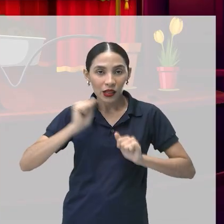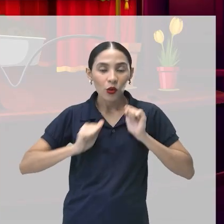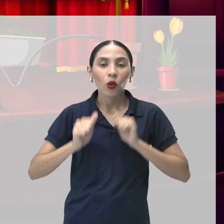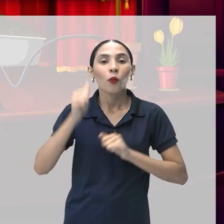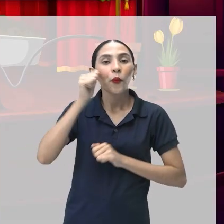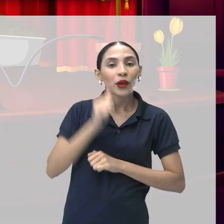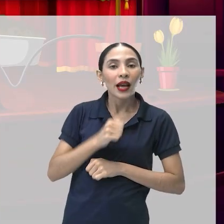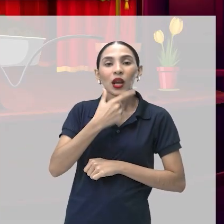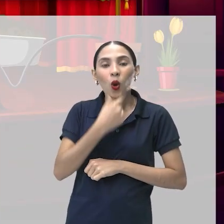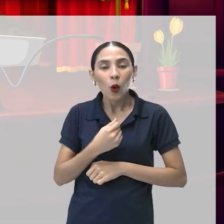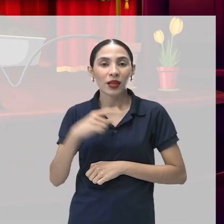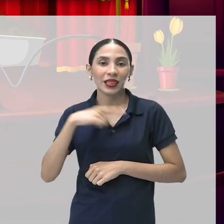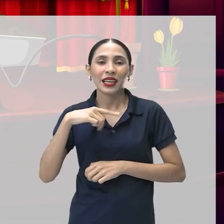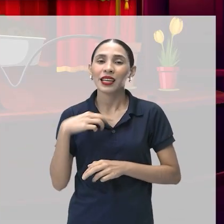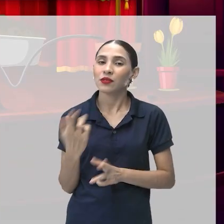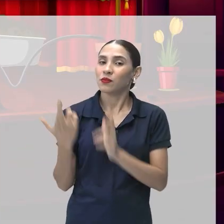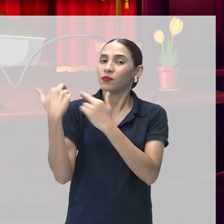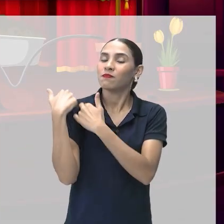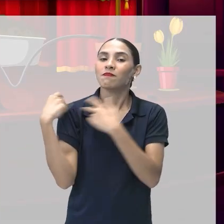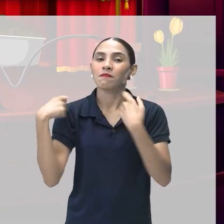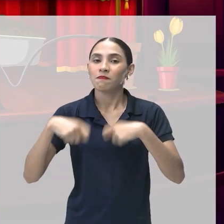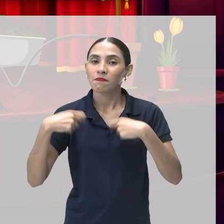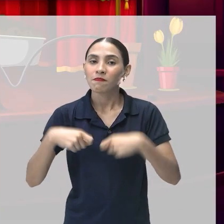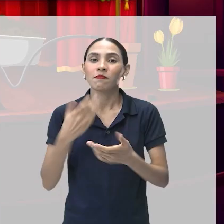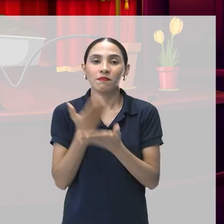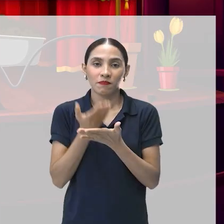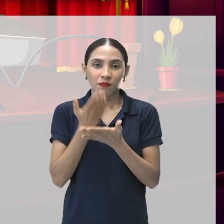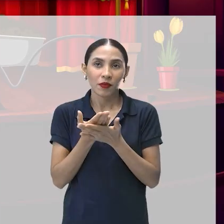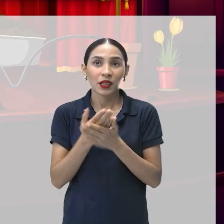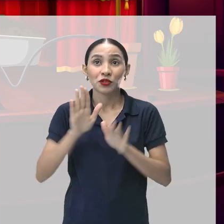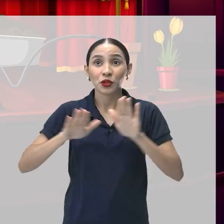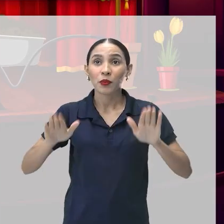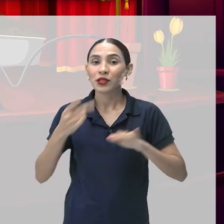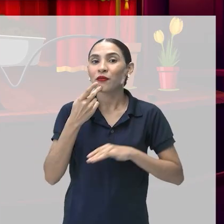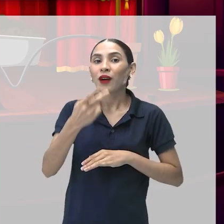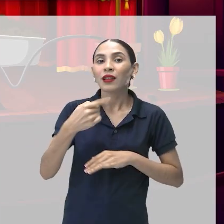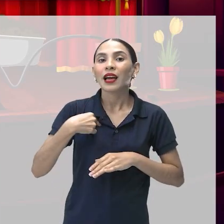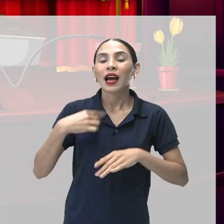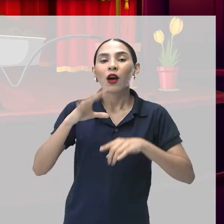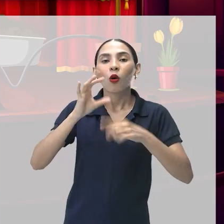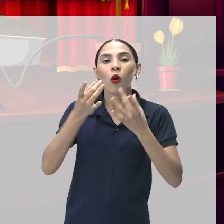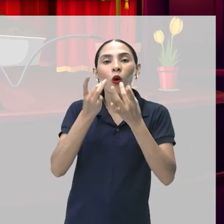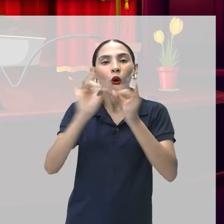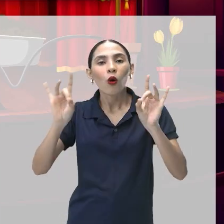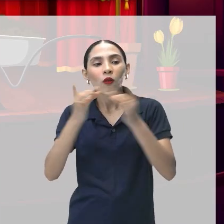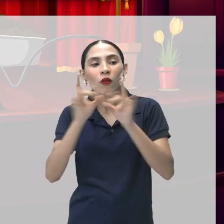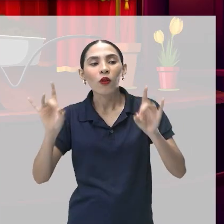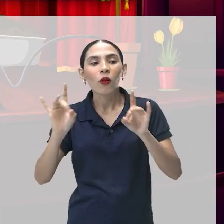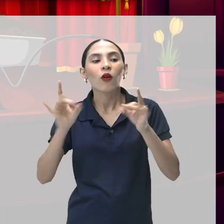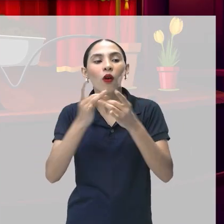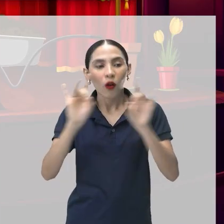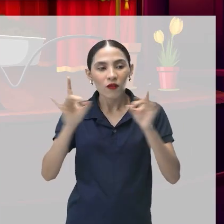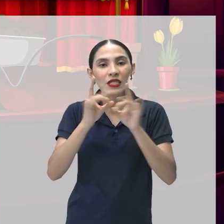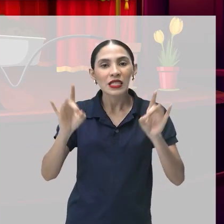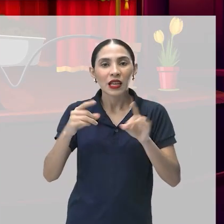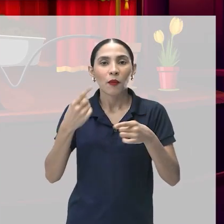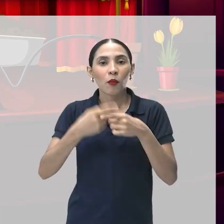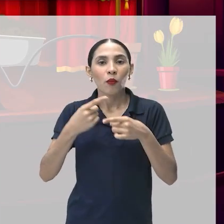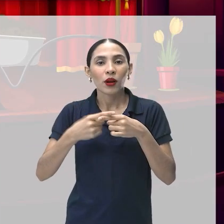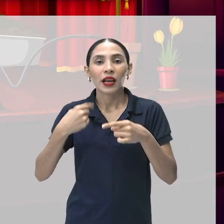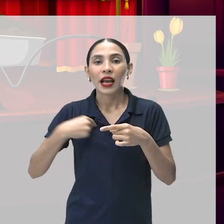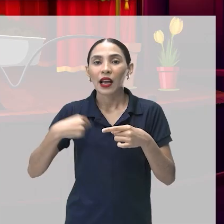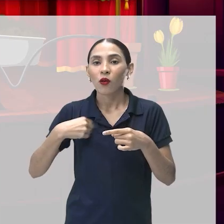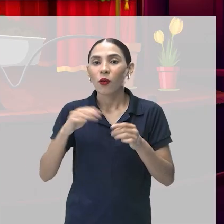papel, principalmente de estudar. Geralmente eles dizem, eu fiz uma oficina, porque eu ia ser um gari, eu ia